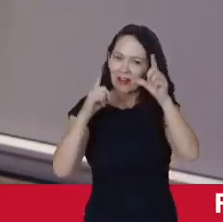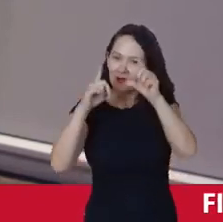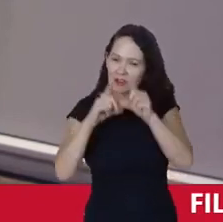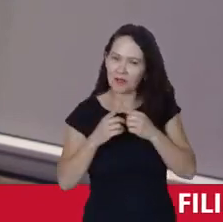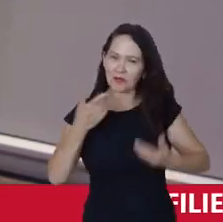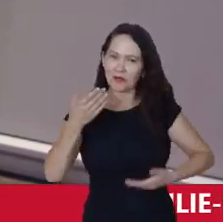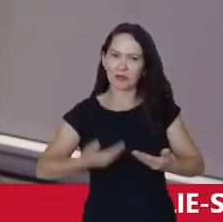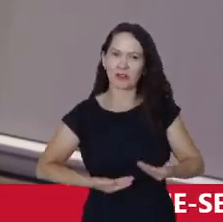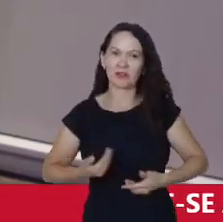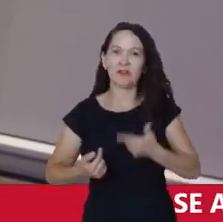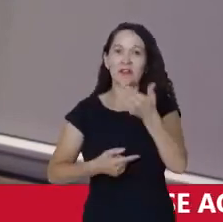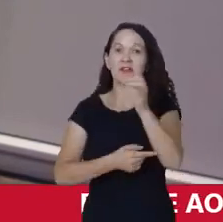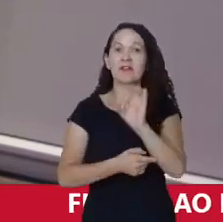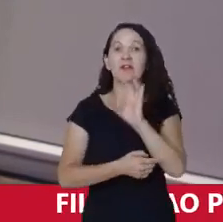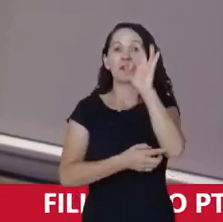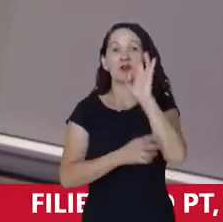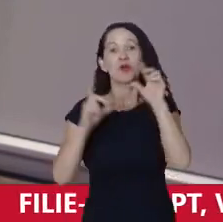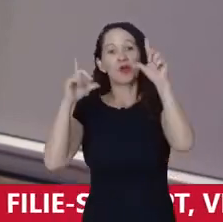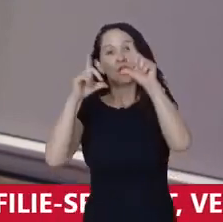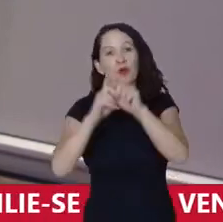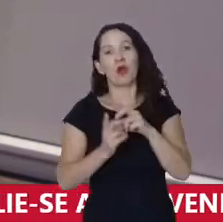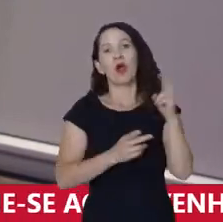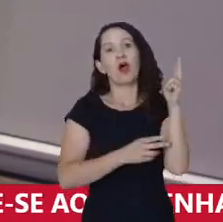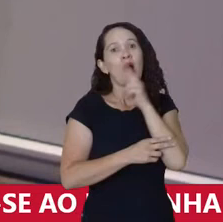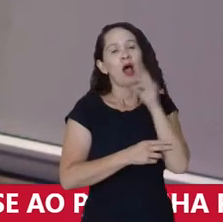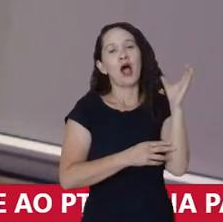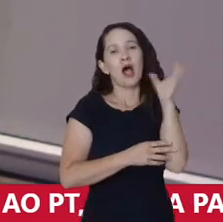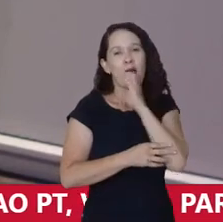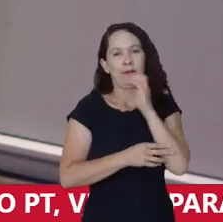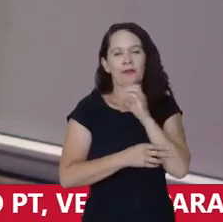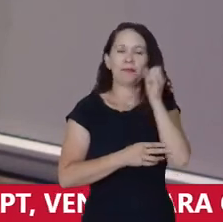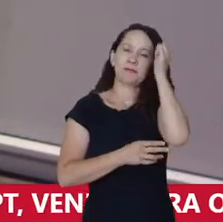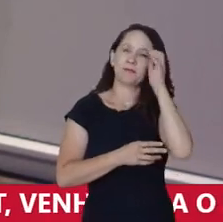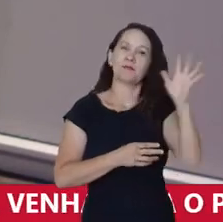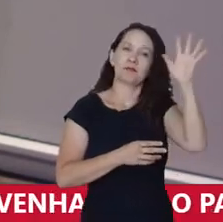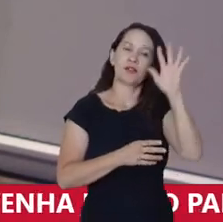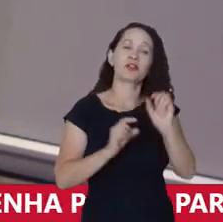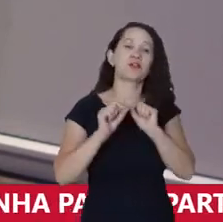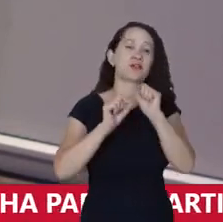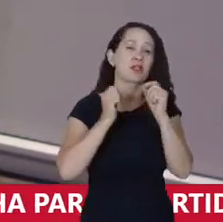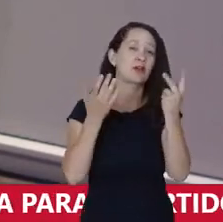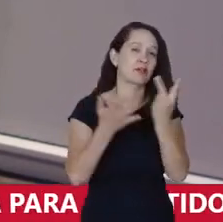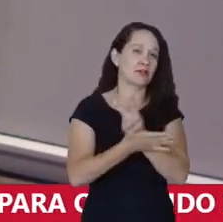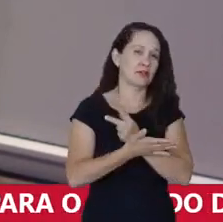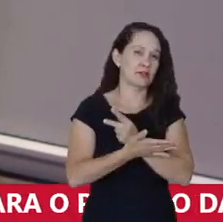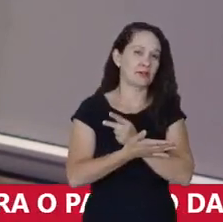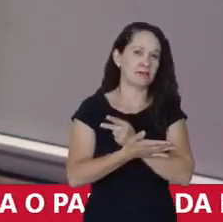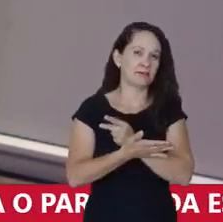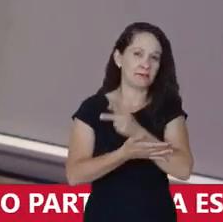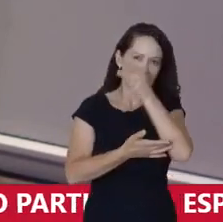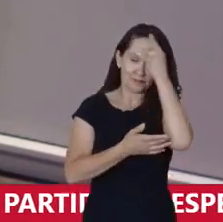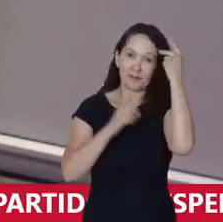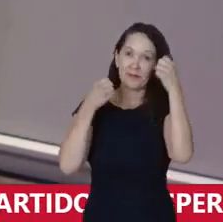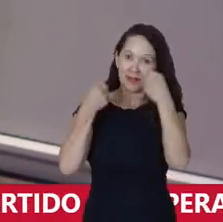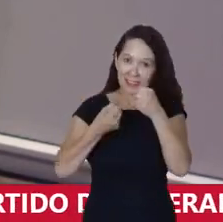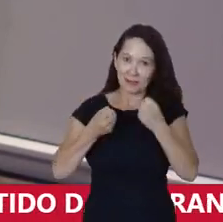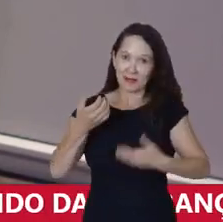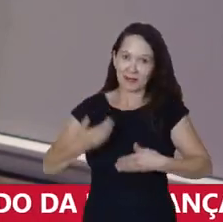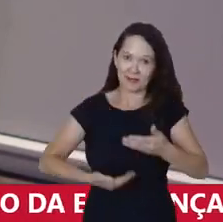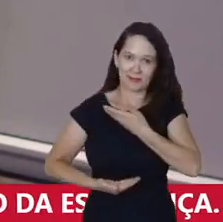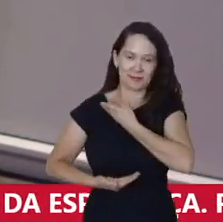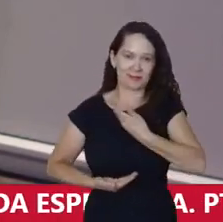do serviço em 25% de forma imediata. Então, imagino o que seria isso para aqueles que precisam do serviço